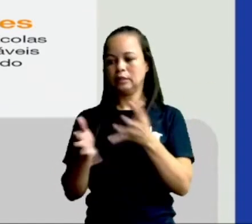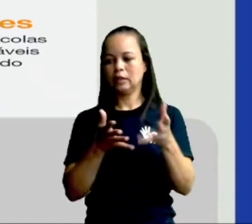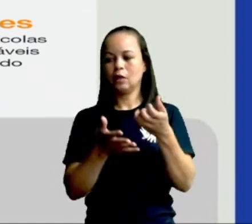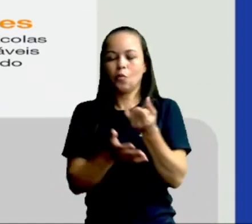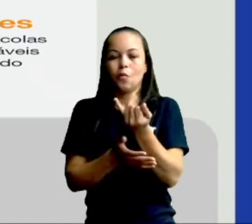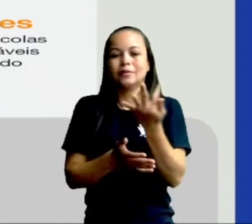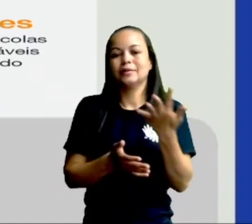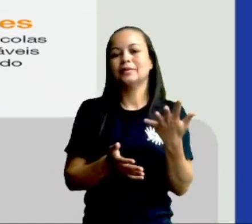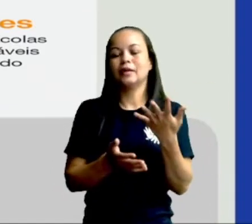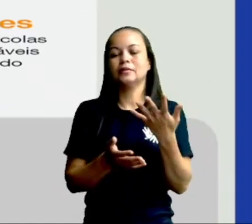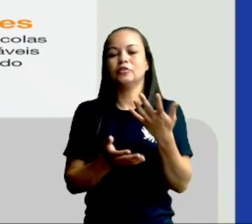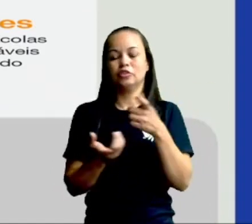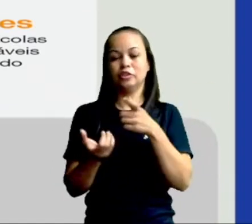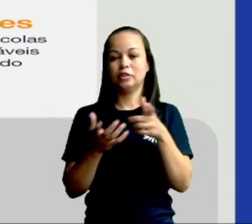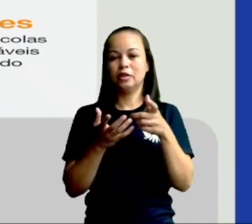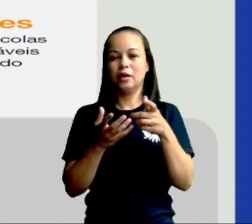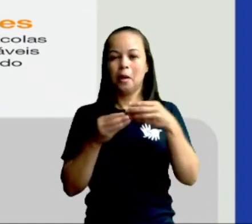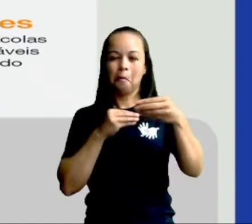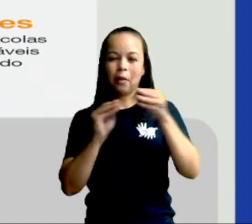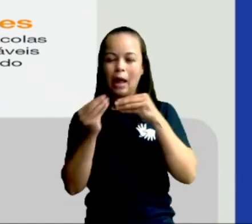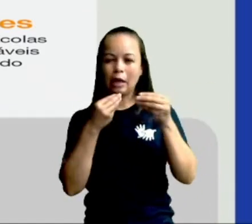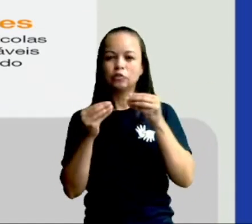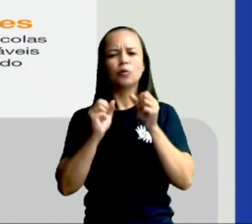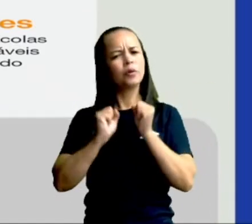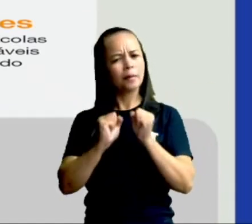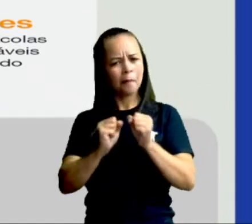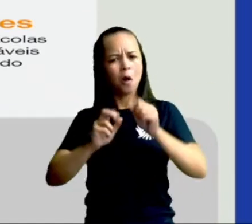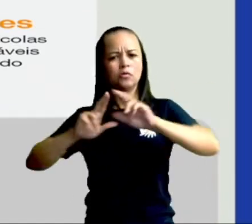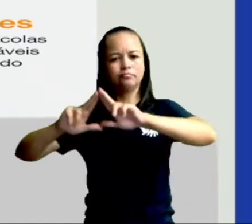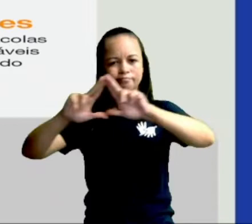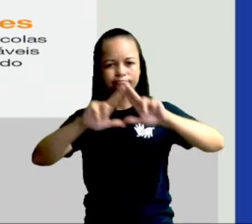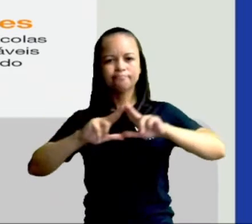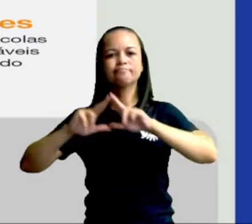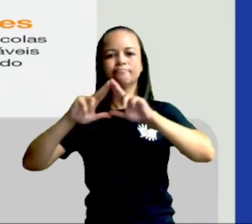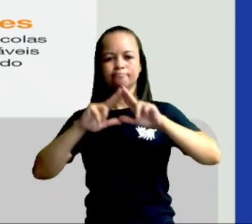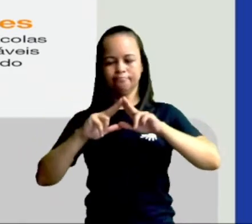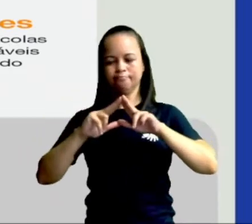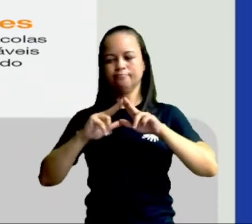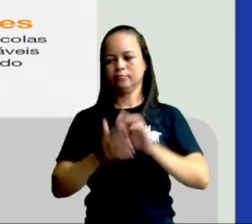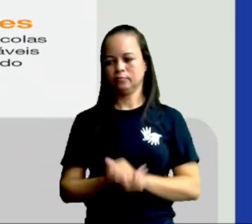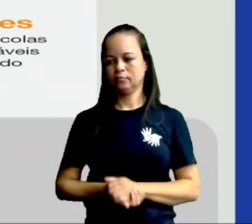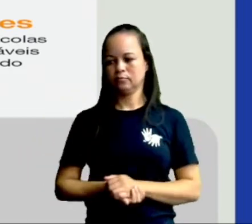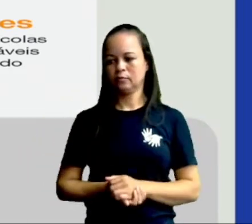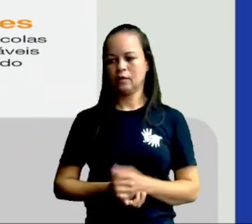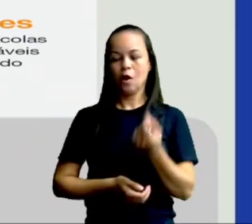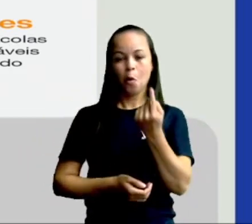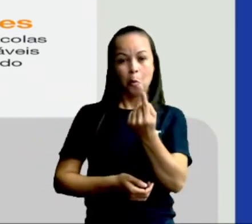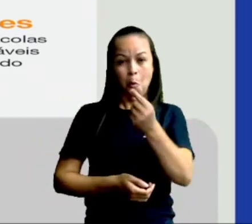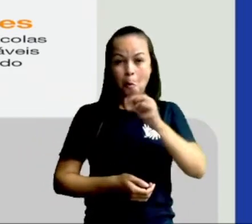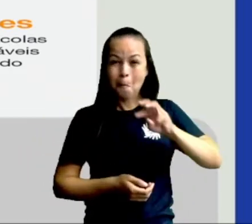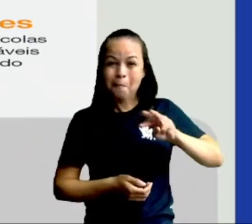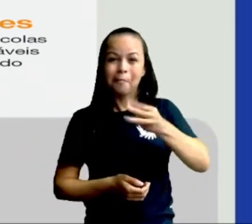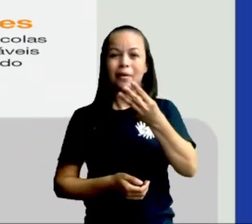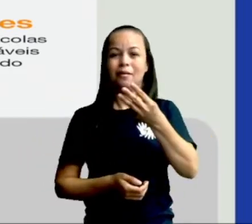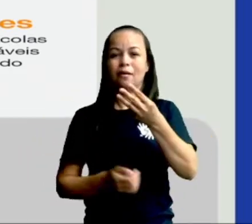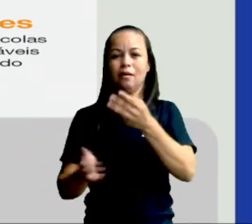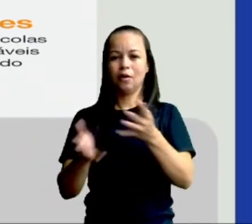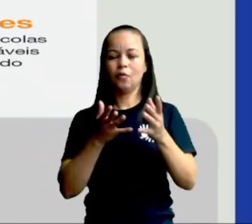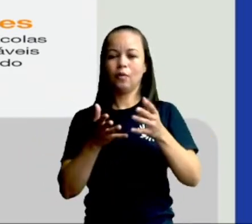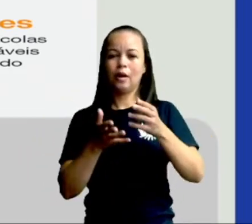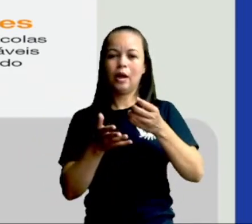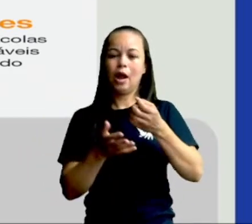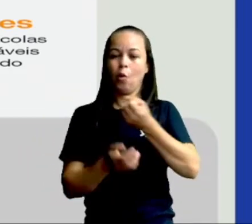reciclar. Olha só, gente, nos últimos 65 anos. 1 milhão é o número de garrafas de